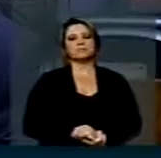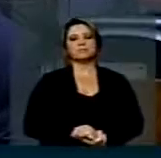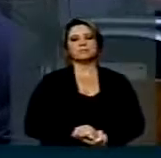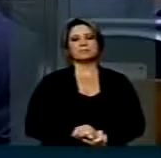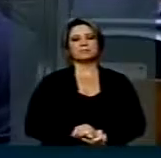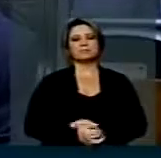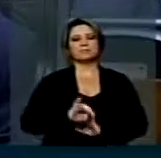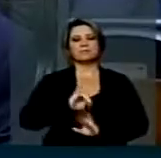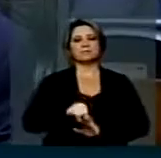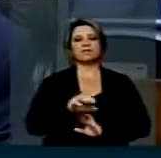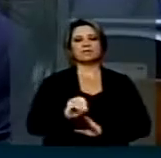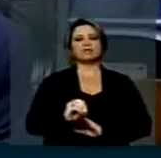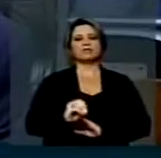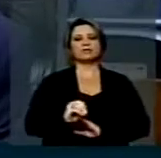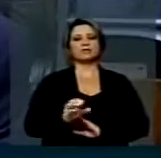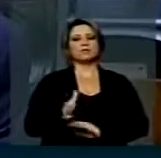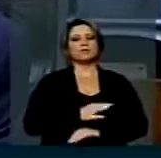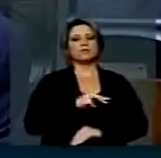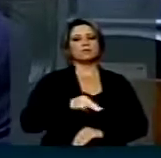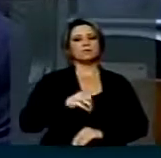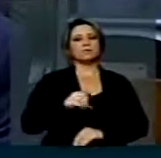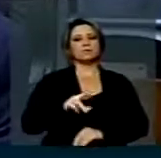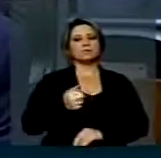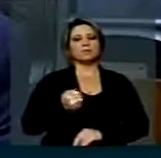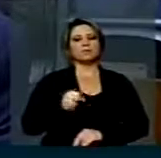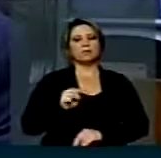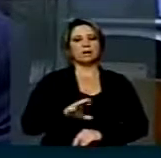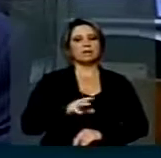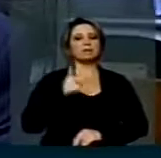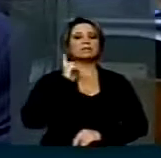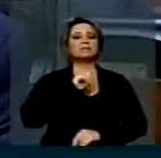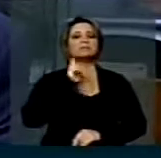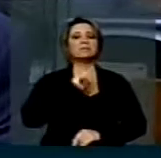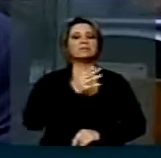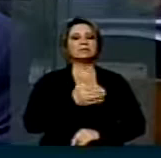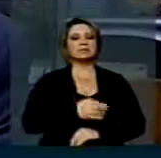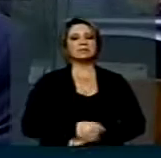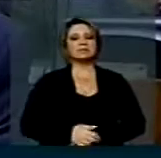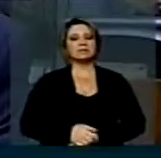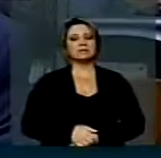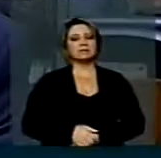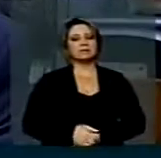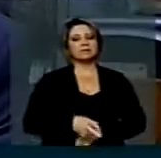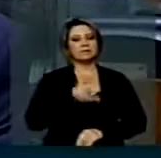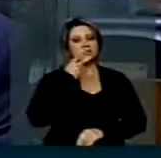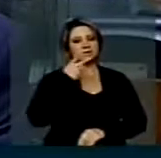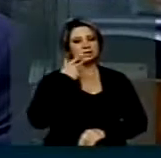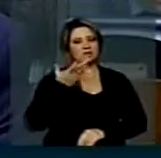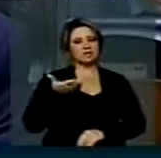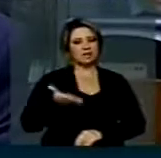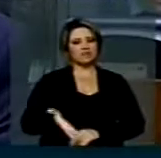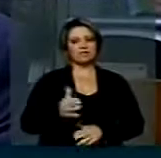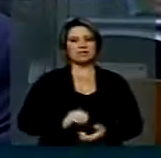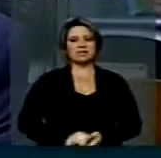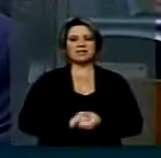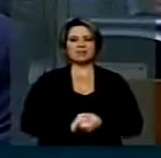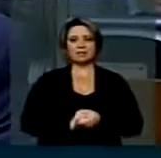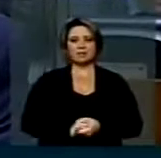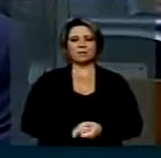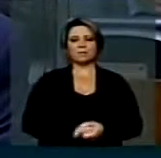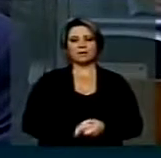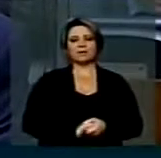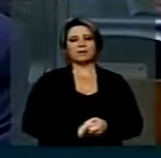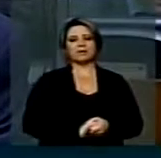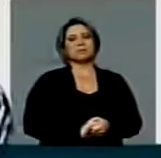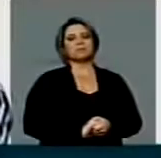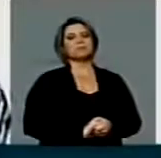Deputada Jo Moraes, PCdoB, Minas Gerais. Senhor presidente, eu queria aqui registrar e cumprimentar a realização